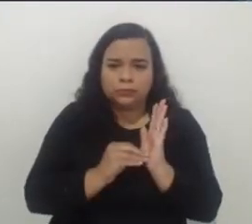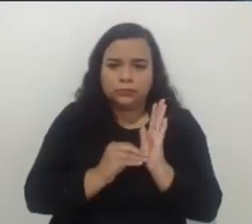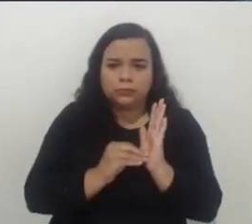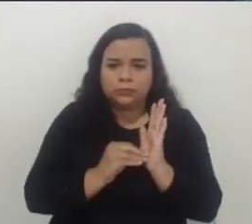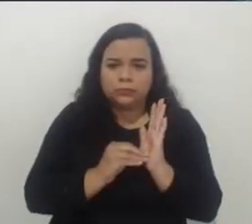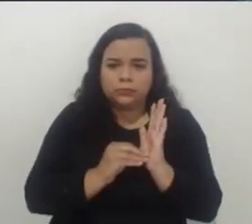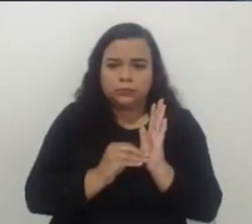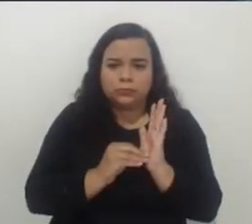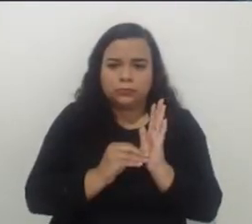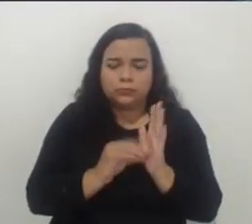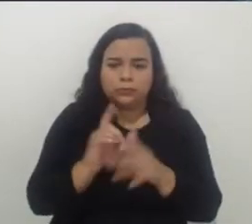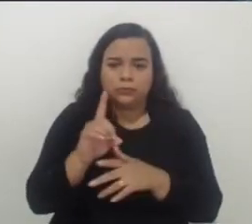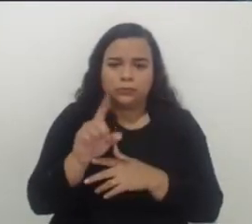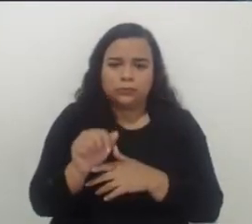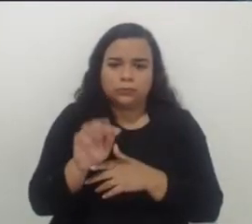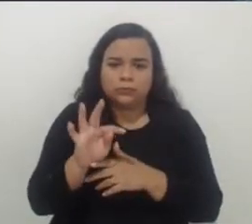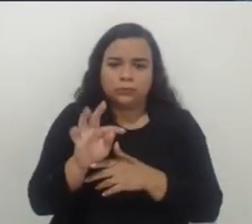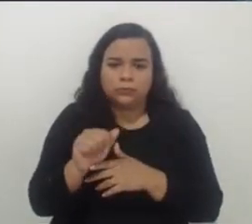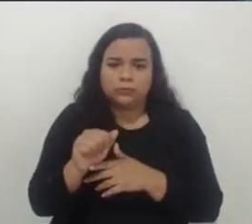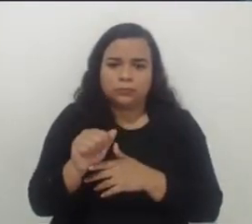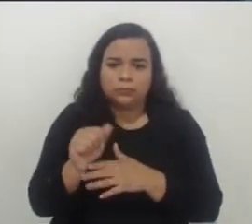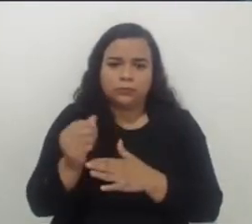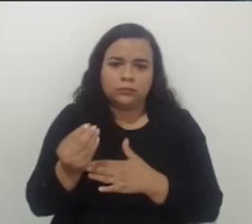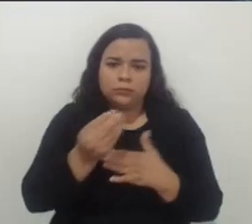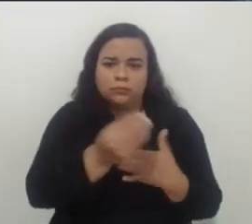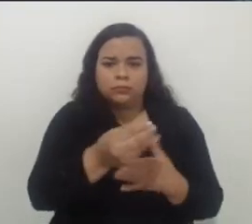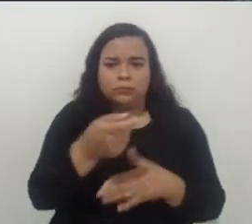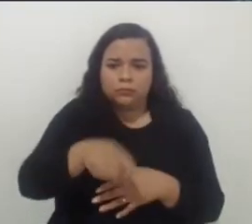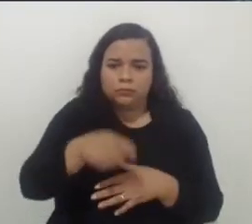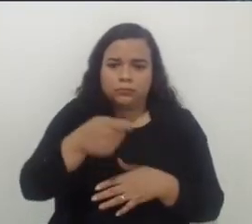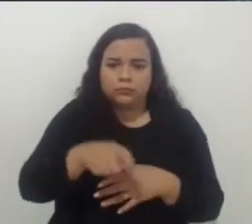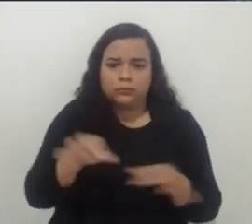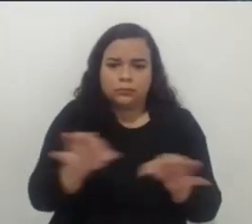da data em que se deu a entrega das chaves em juízo.